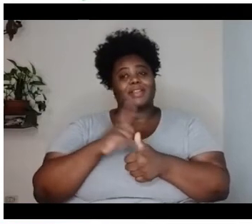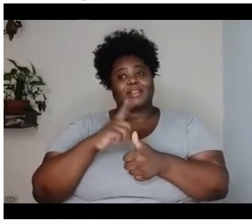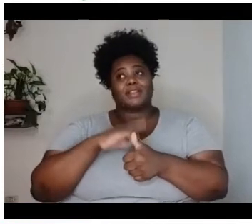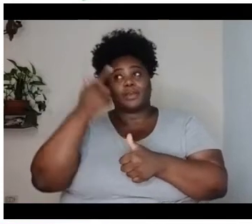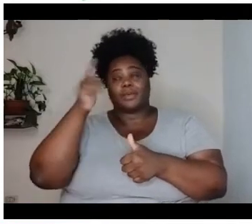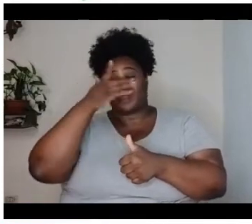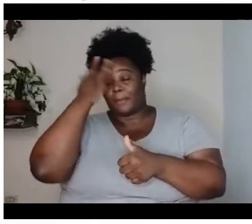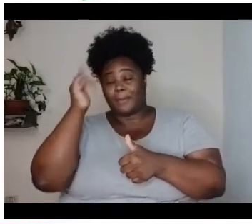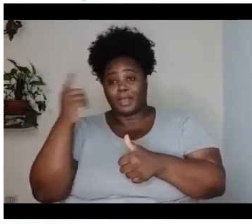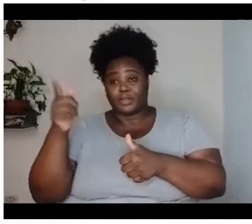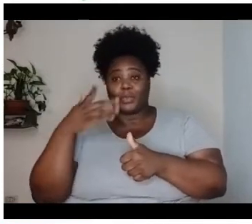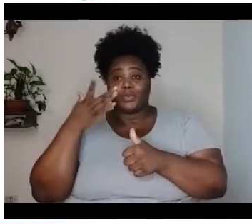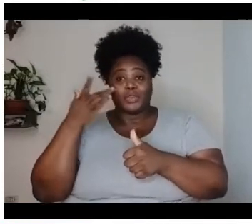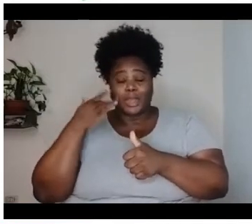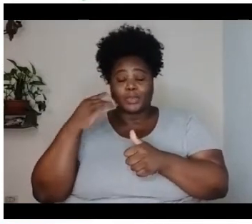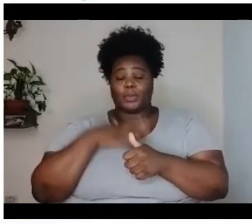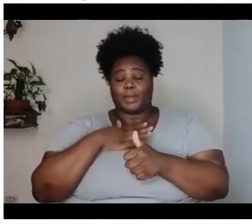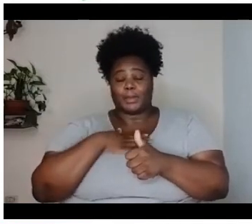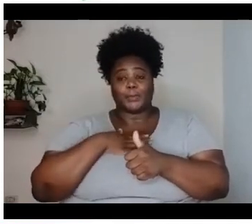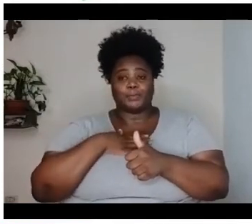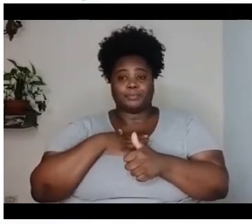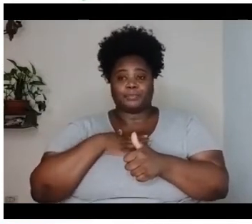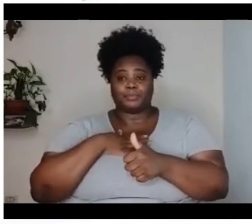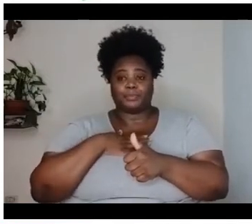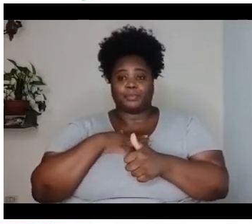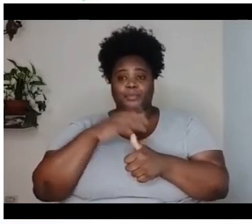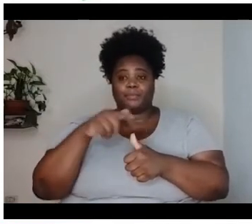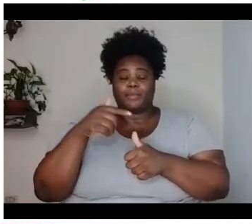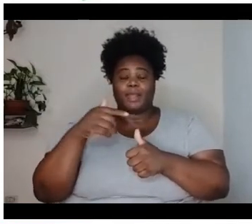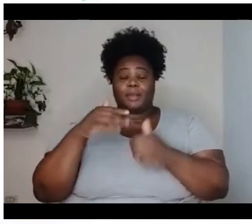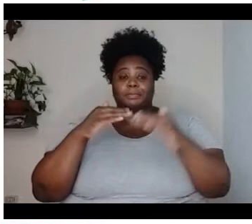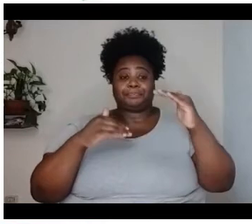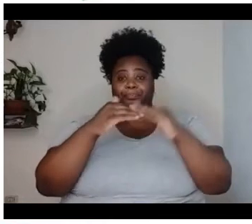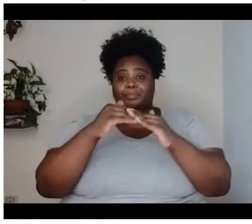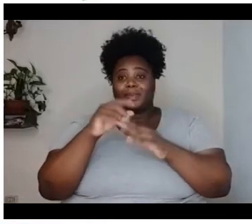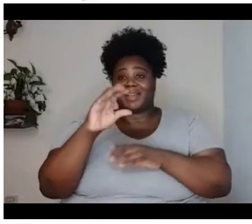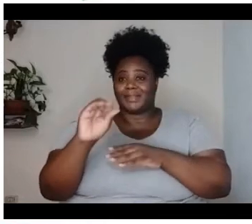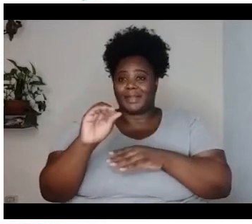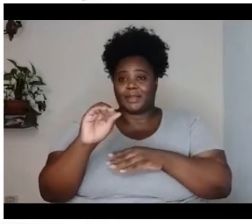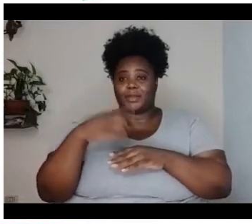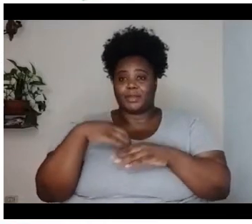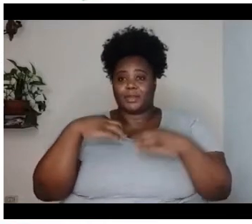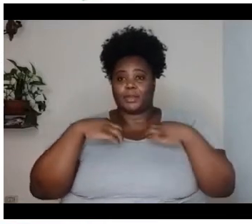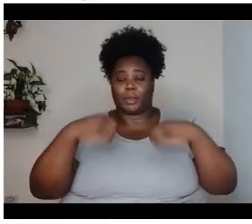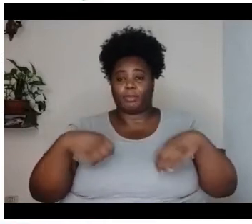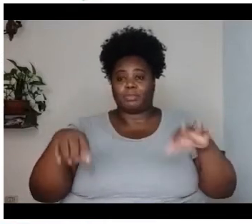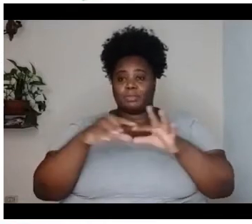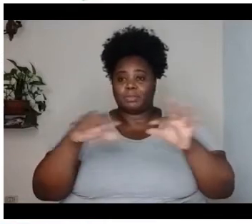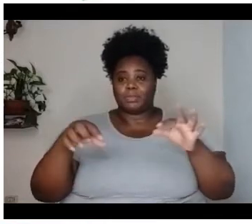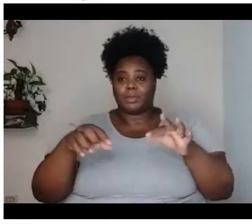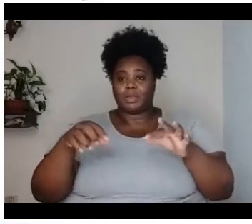em cena comigo foi Limite Zero, onde eu saí pendurada, né? Com aqueles homens